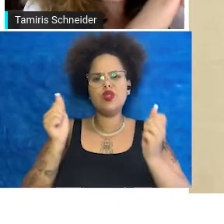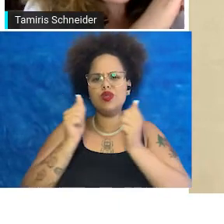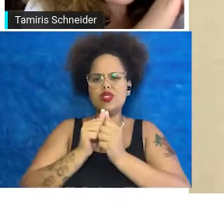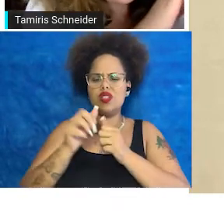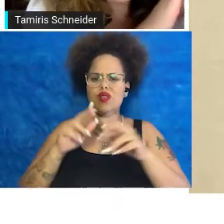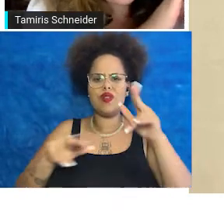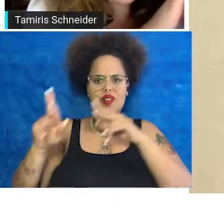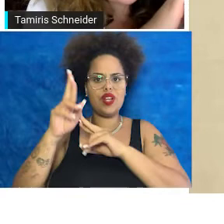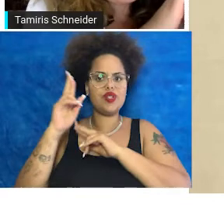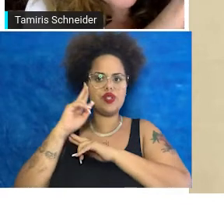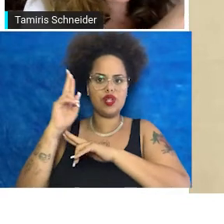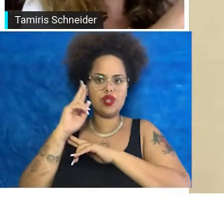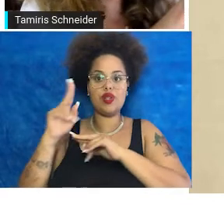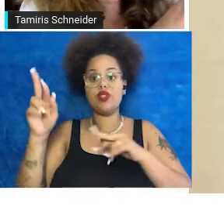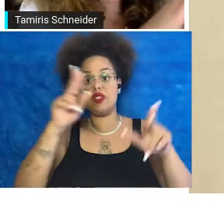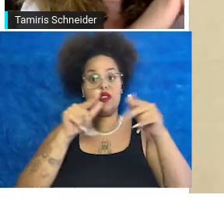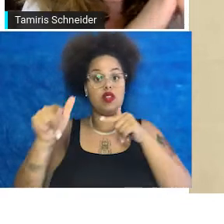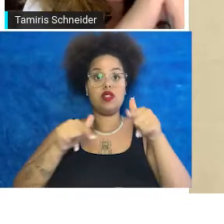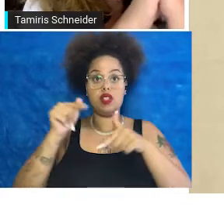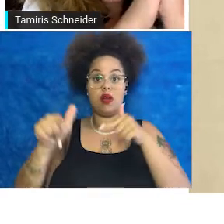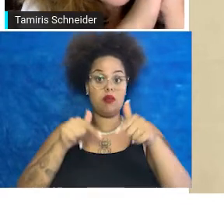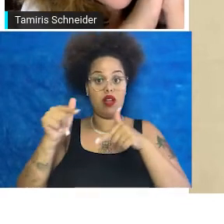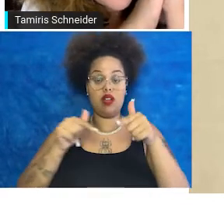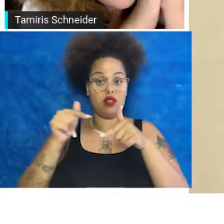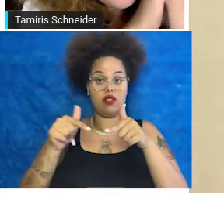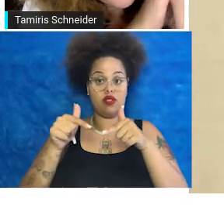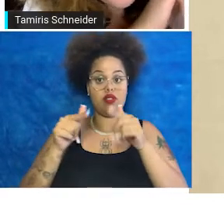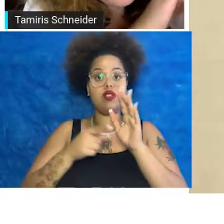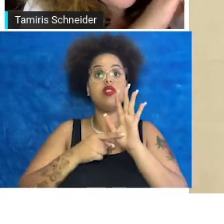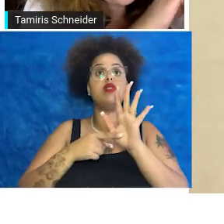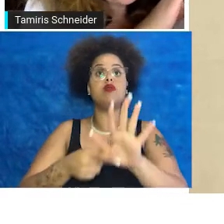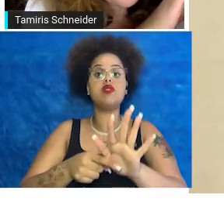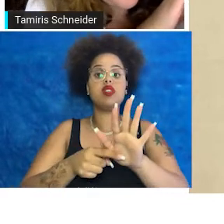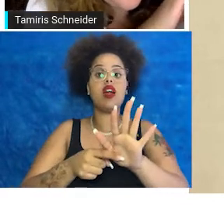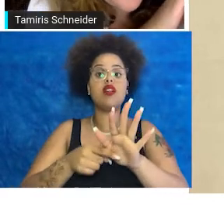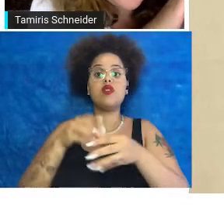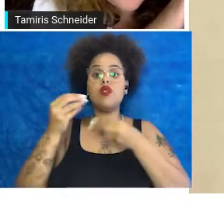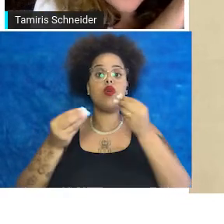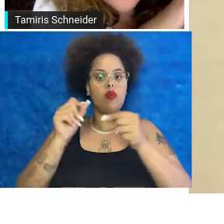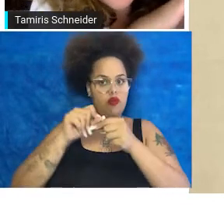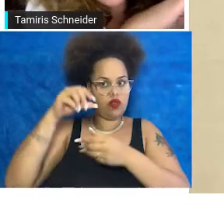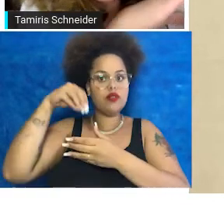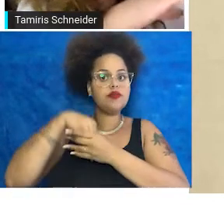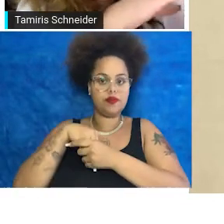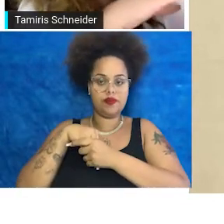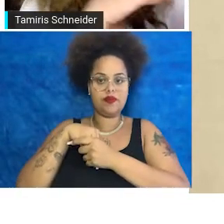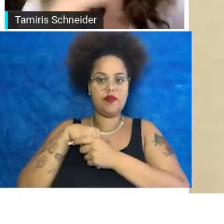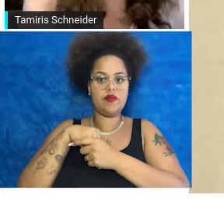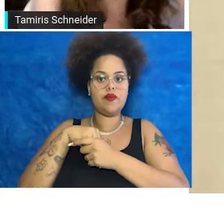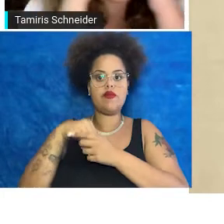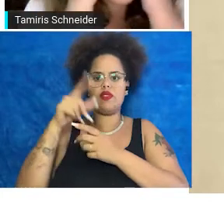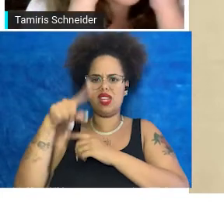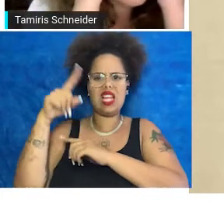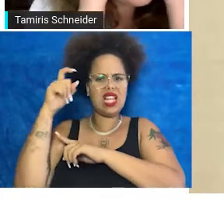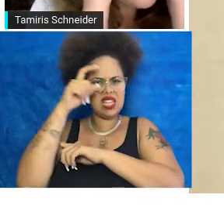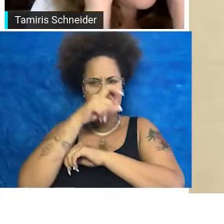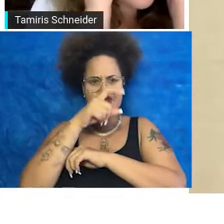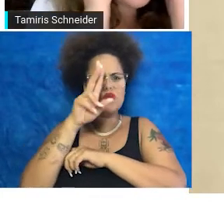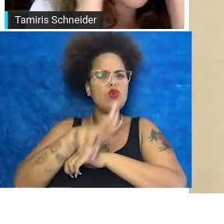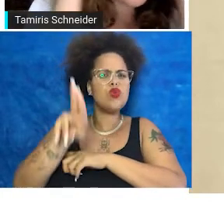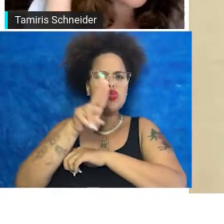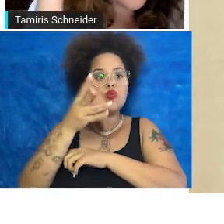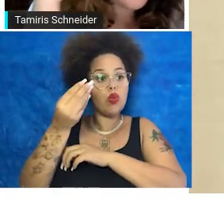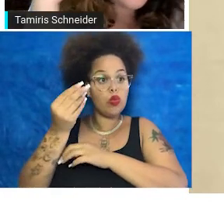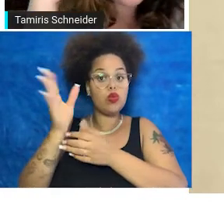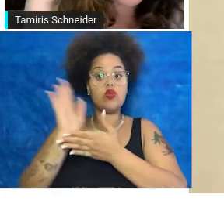vários diretores e de vários trabalhos que ali está mostrado como é feito aqui dentro, né? E é isso, gente, consuma muito